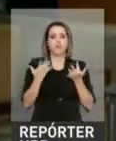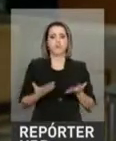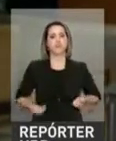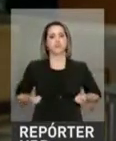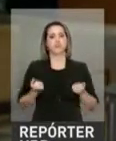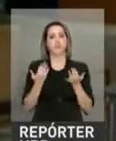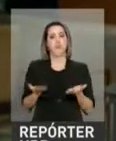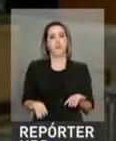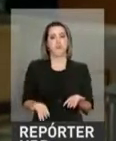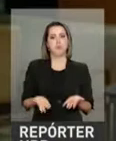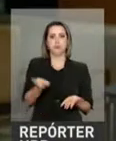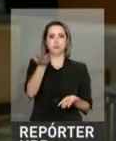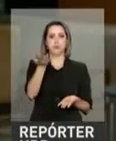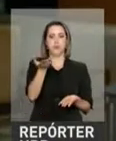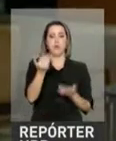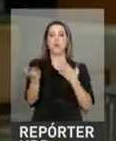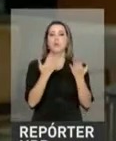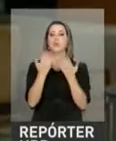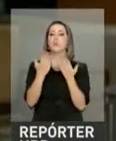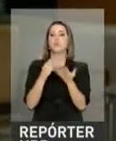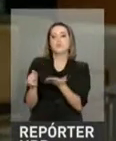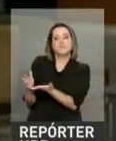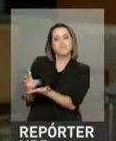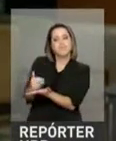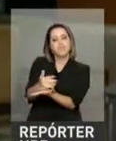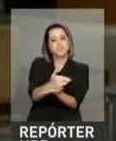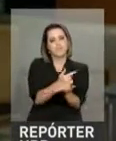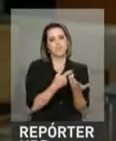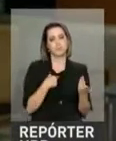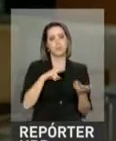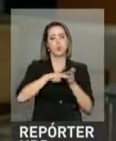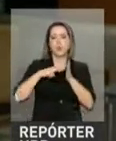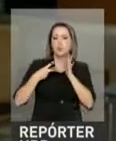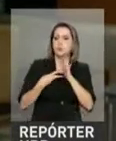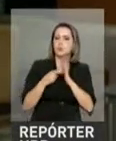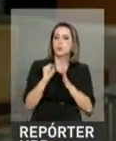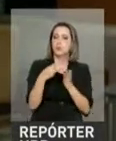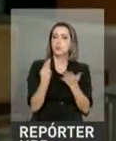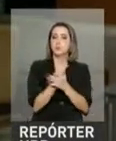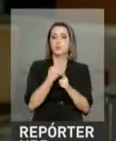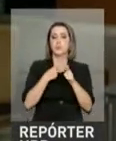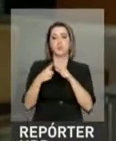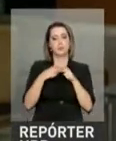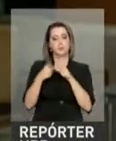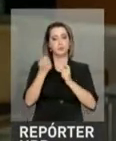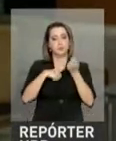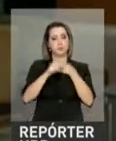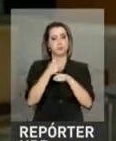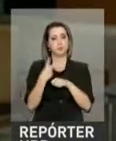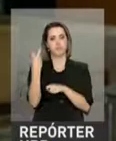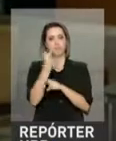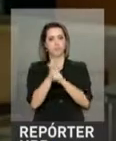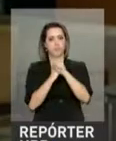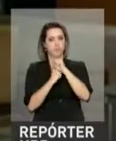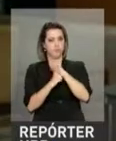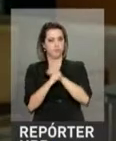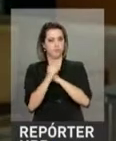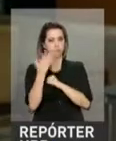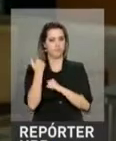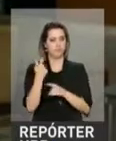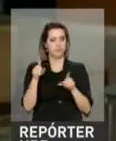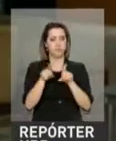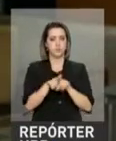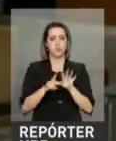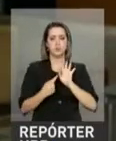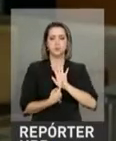as receitas. Segundo o governo, isso ocorre ainda como um reflexo da crise econômica dos últimos 2 anos, que